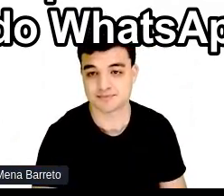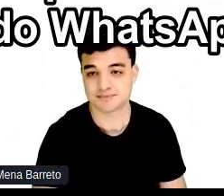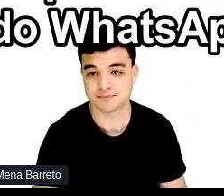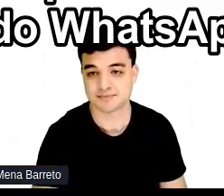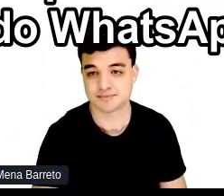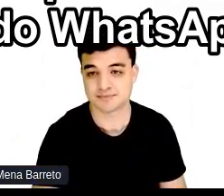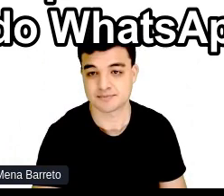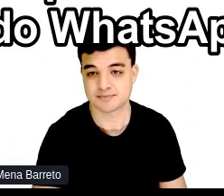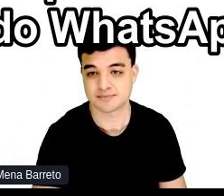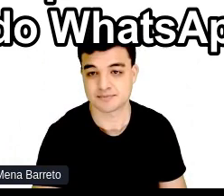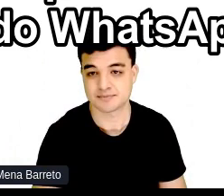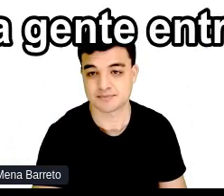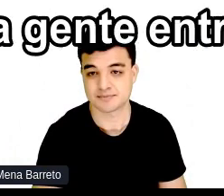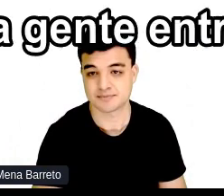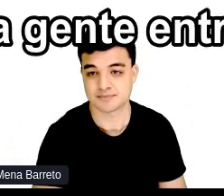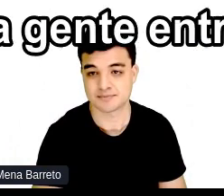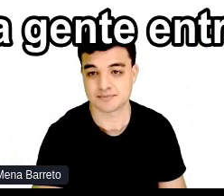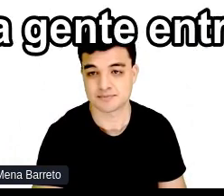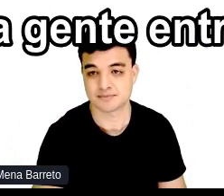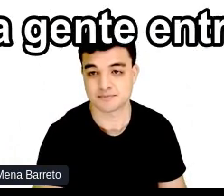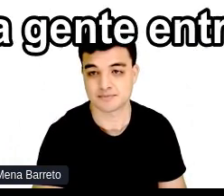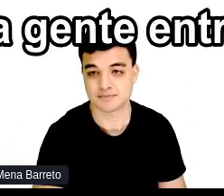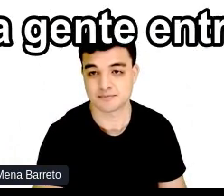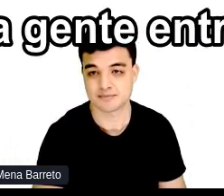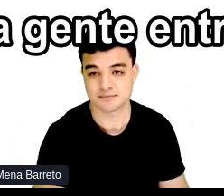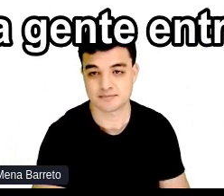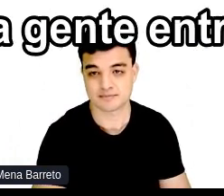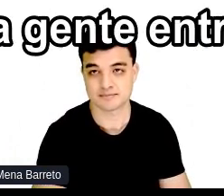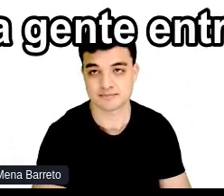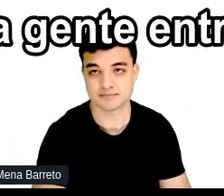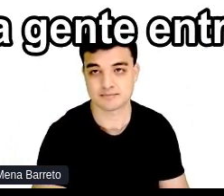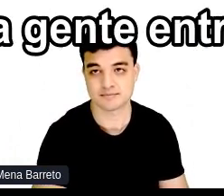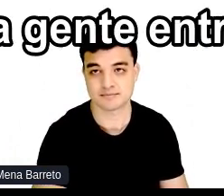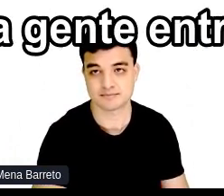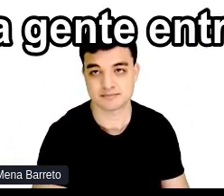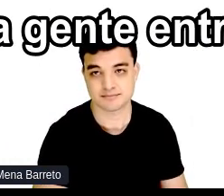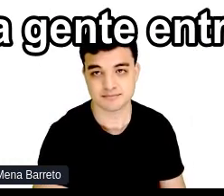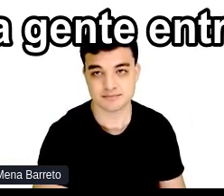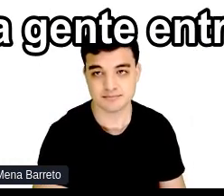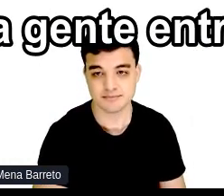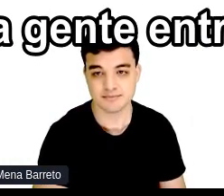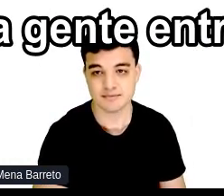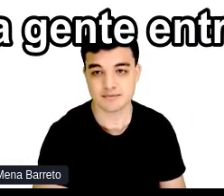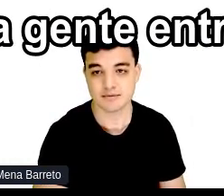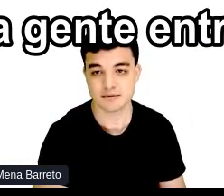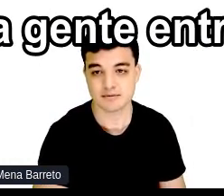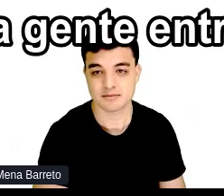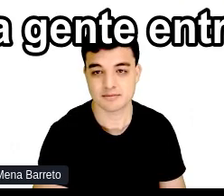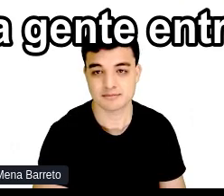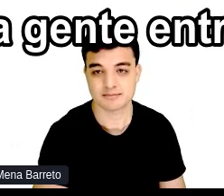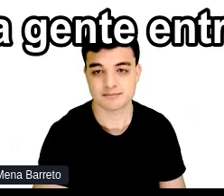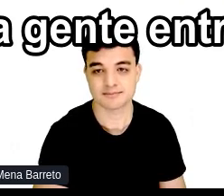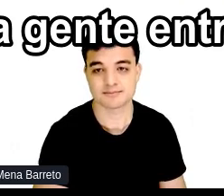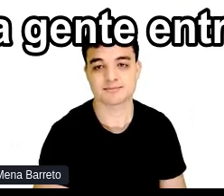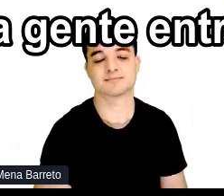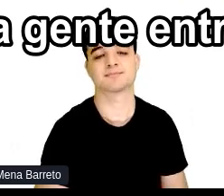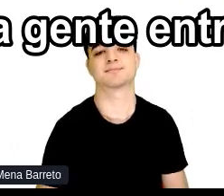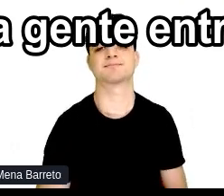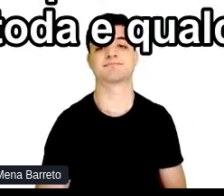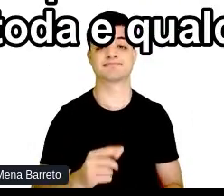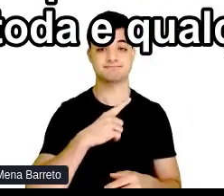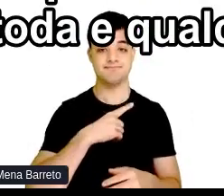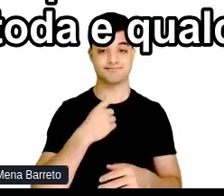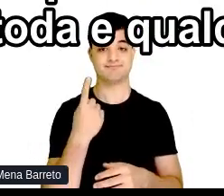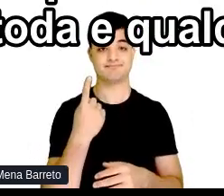têm de levar golpes ou de fazer alguma atividade errada na internet. Então, às vezes, fazer uma transação errada ou